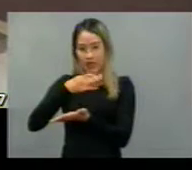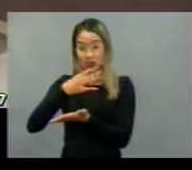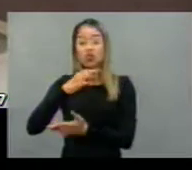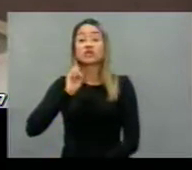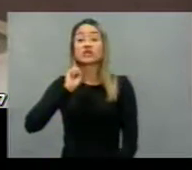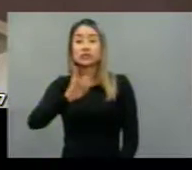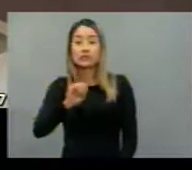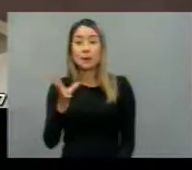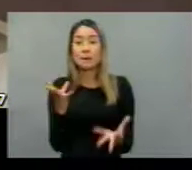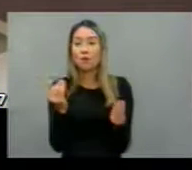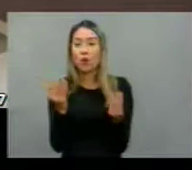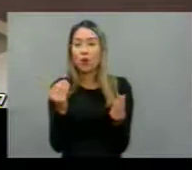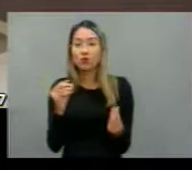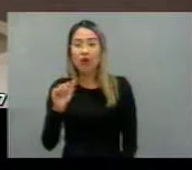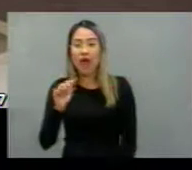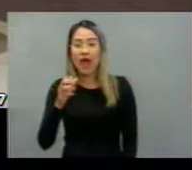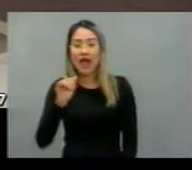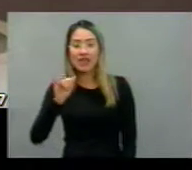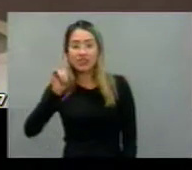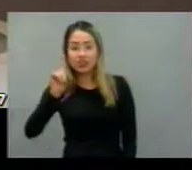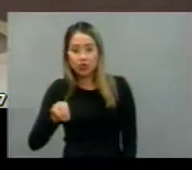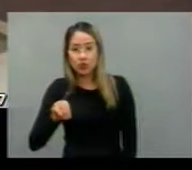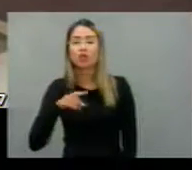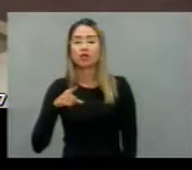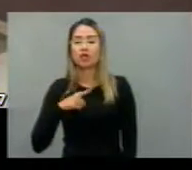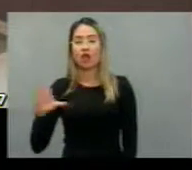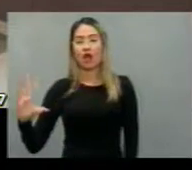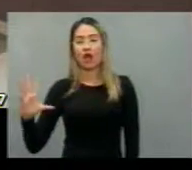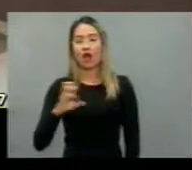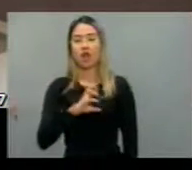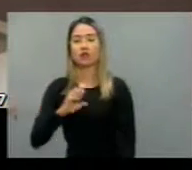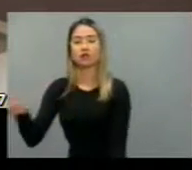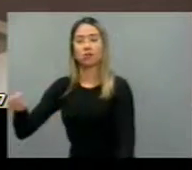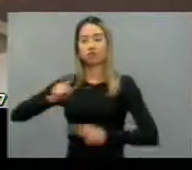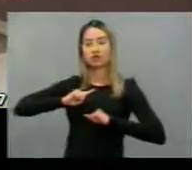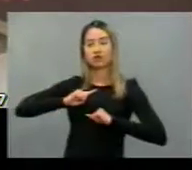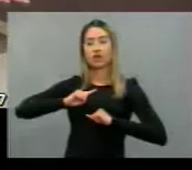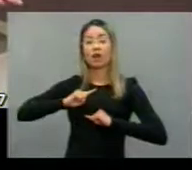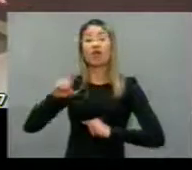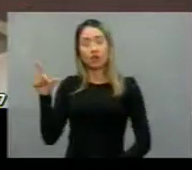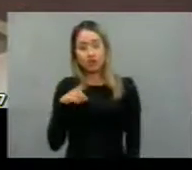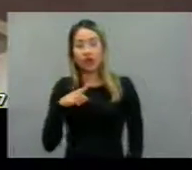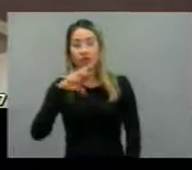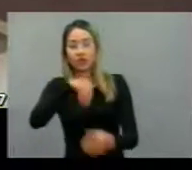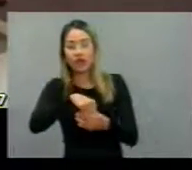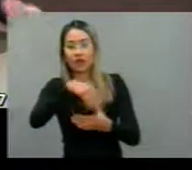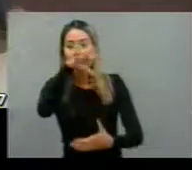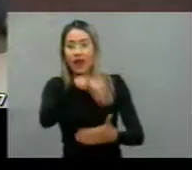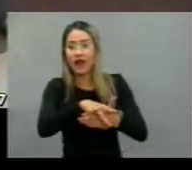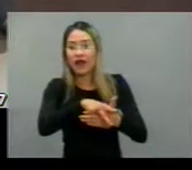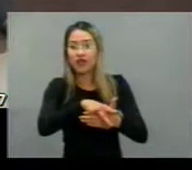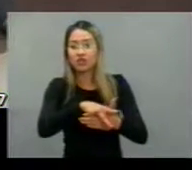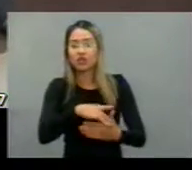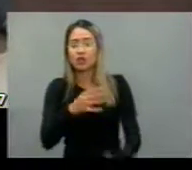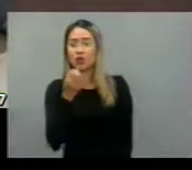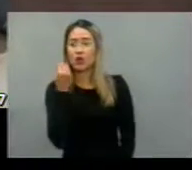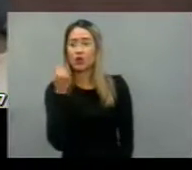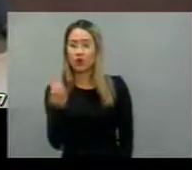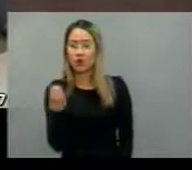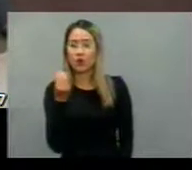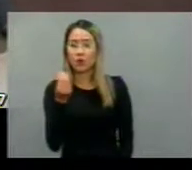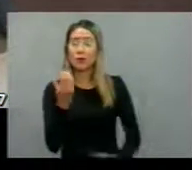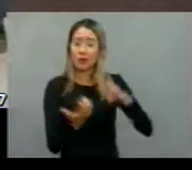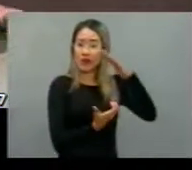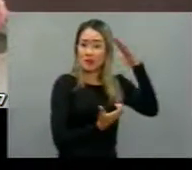ser cancerígeno, cloreto de potássio, tudo isso envolvido na carne, nos embutidos